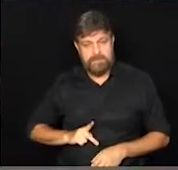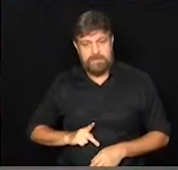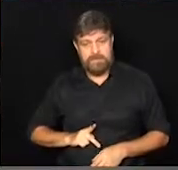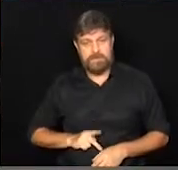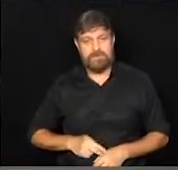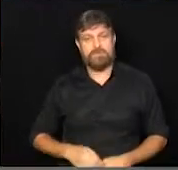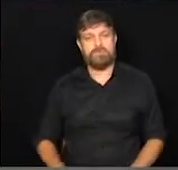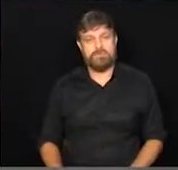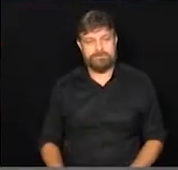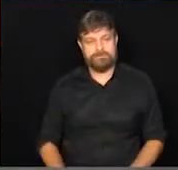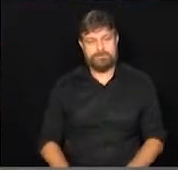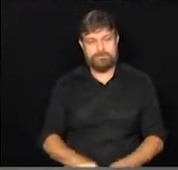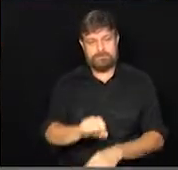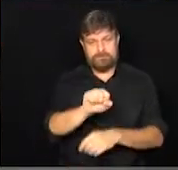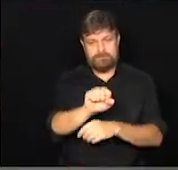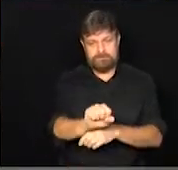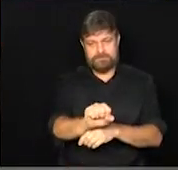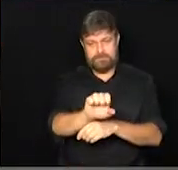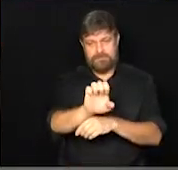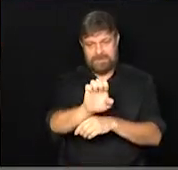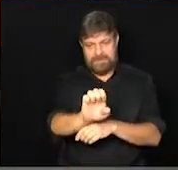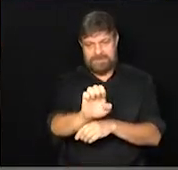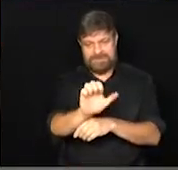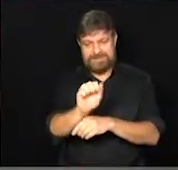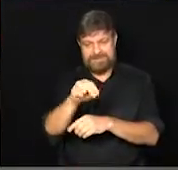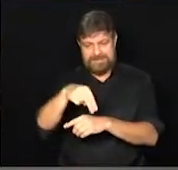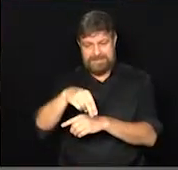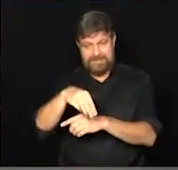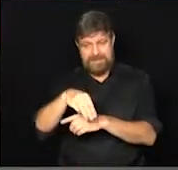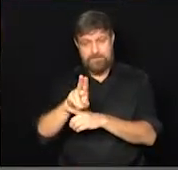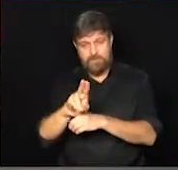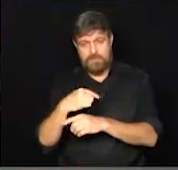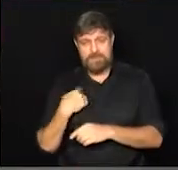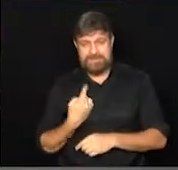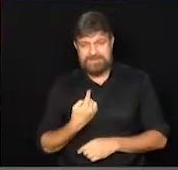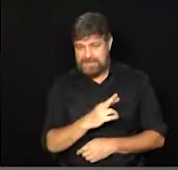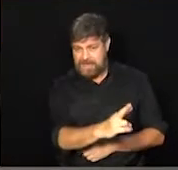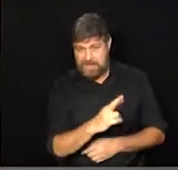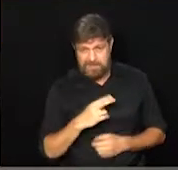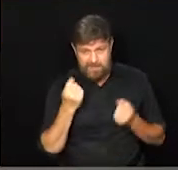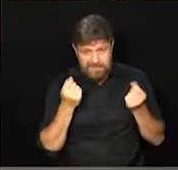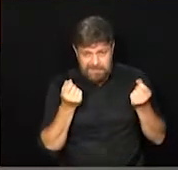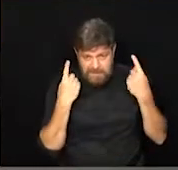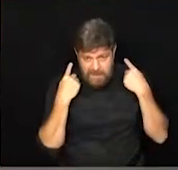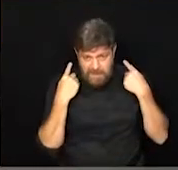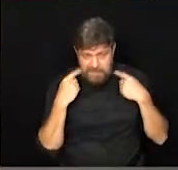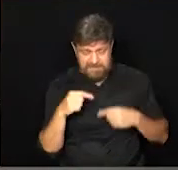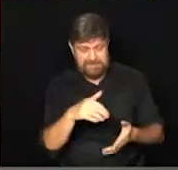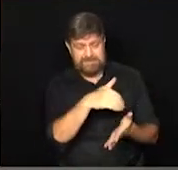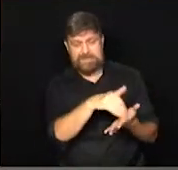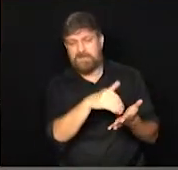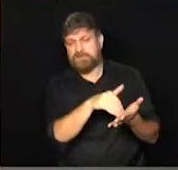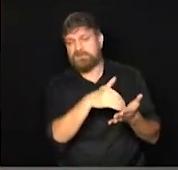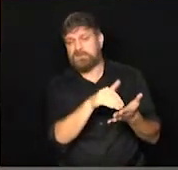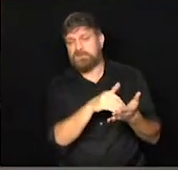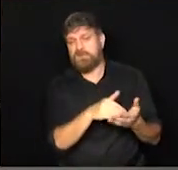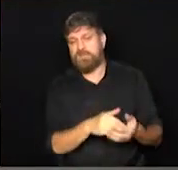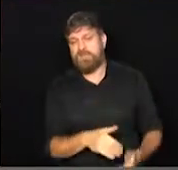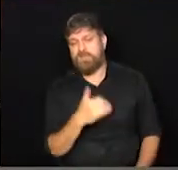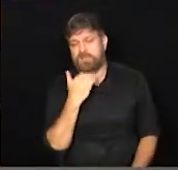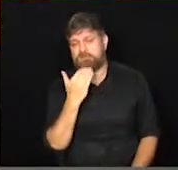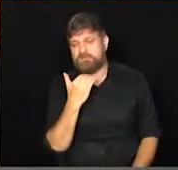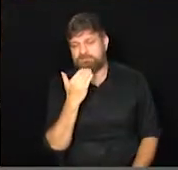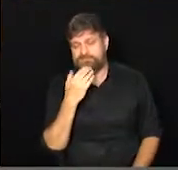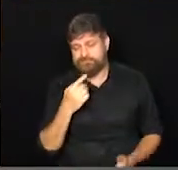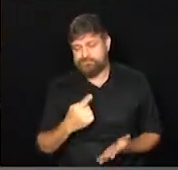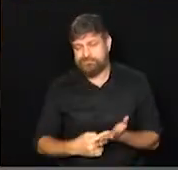novo convite. Caso a gente não tenha uma resposta, caso a Secretaria não tenha acordo